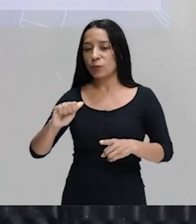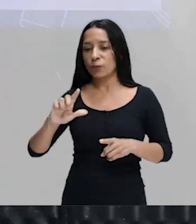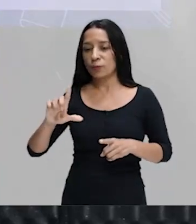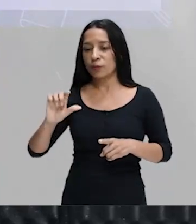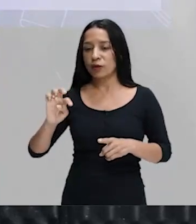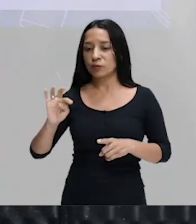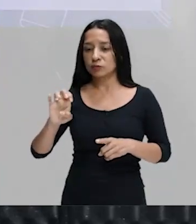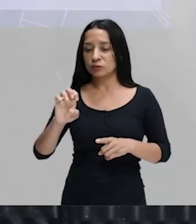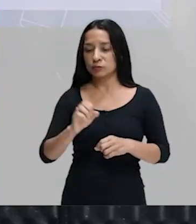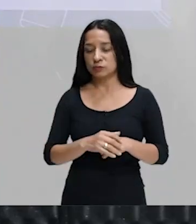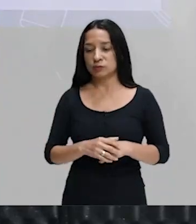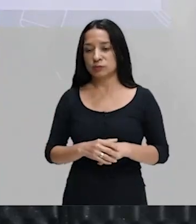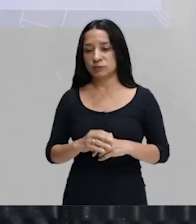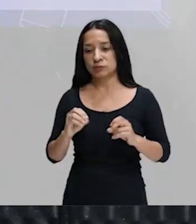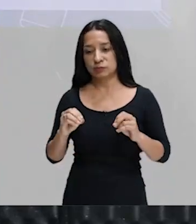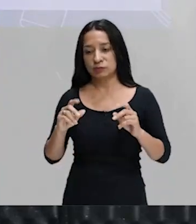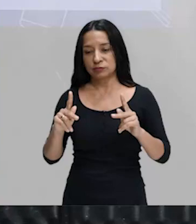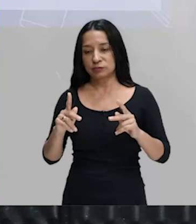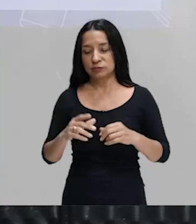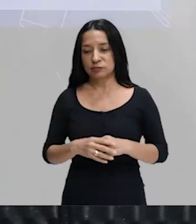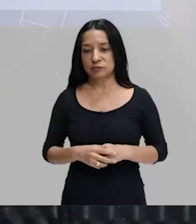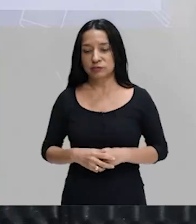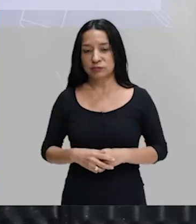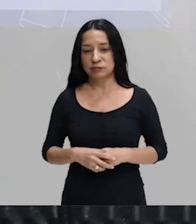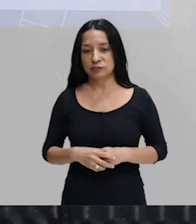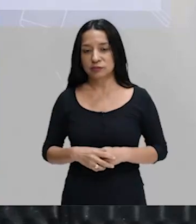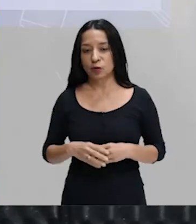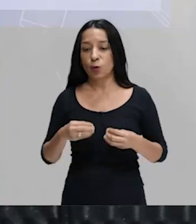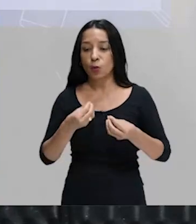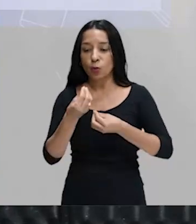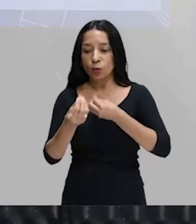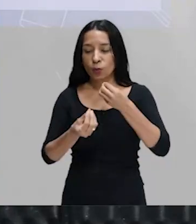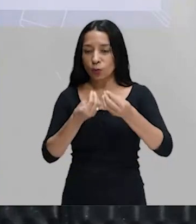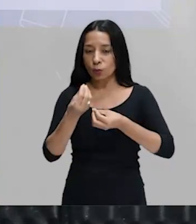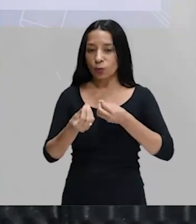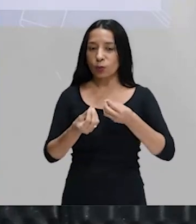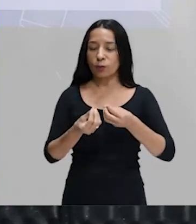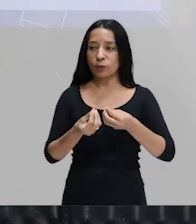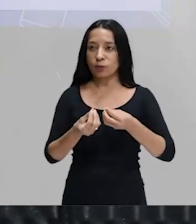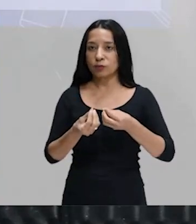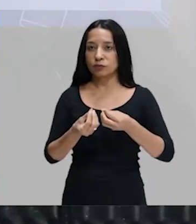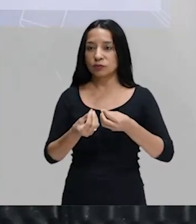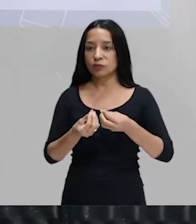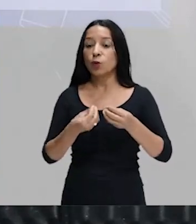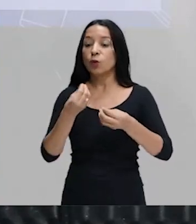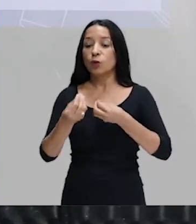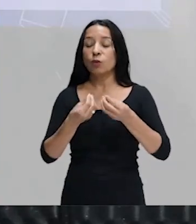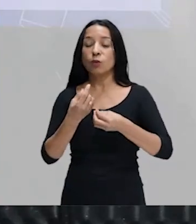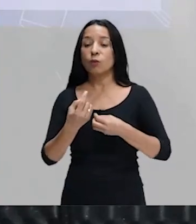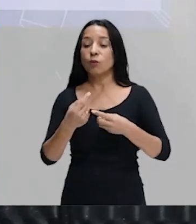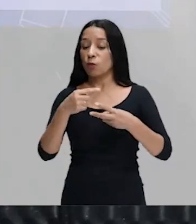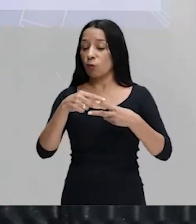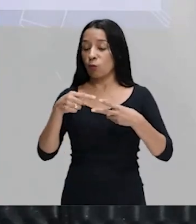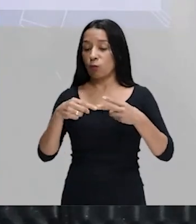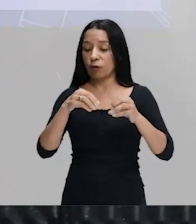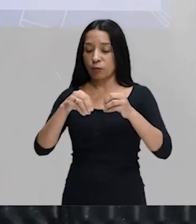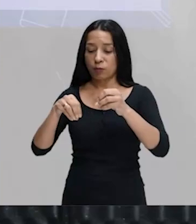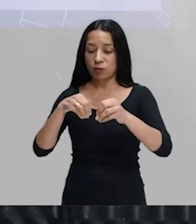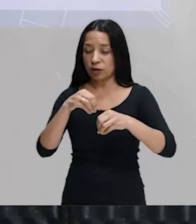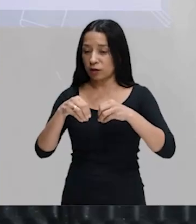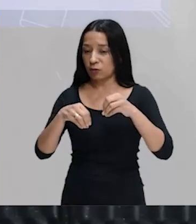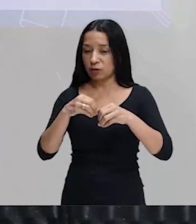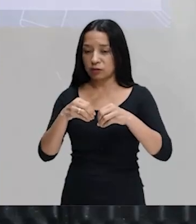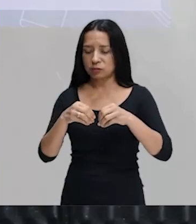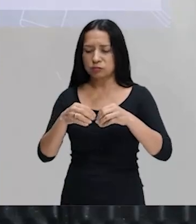pessoal? Então, como é que como é que uma molécula de disacarídeo